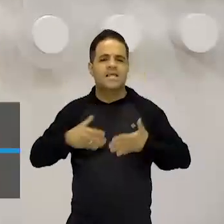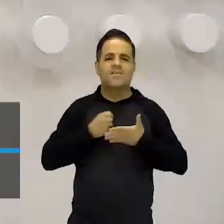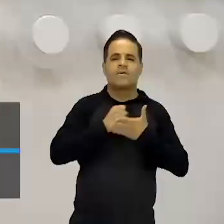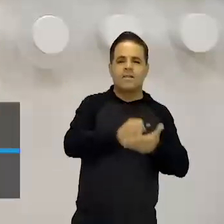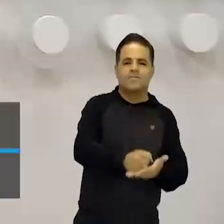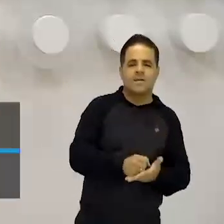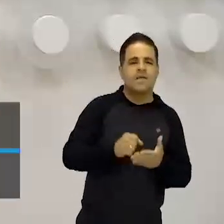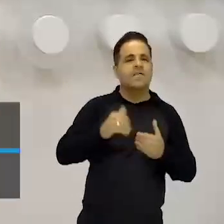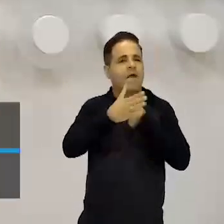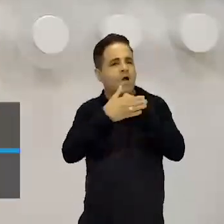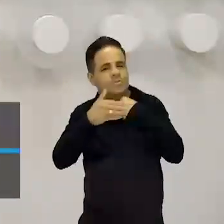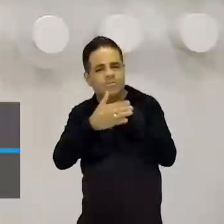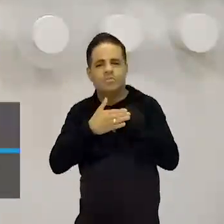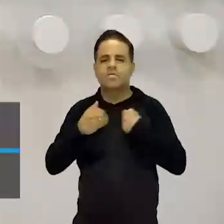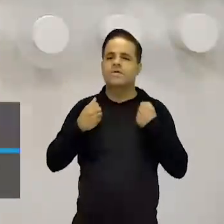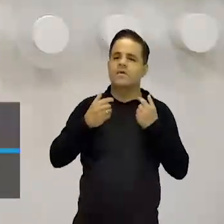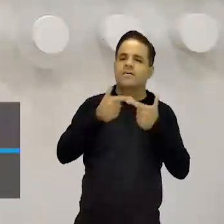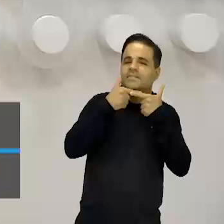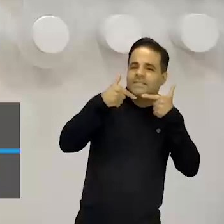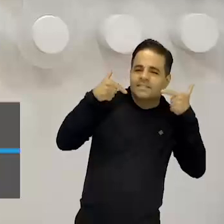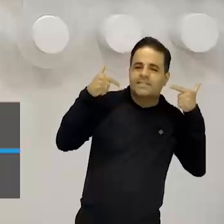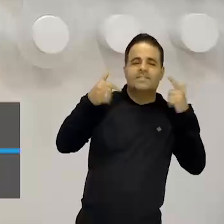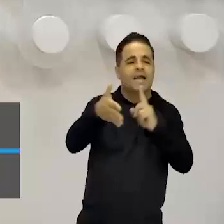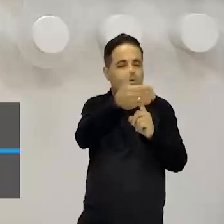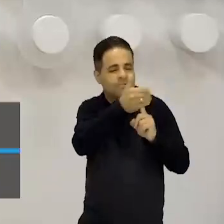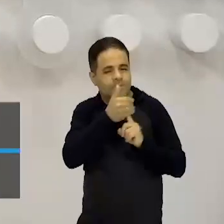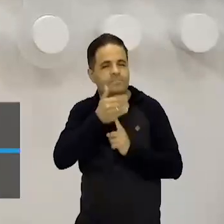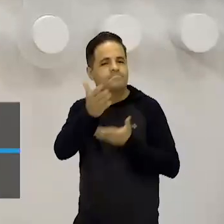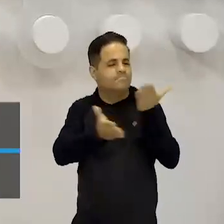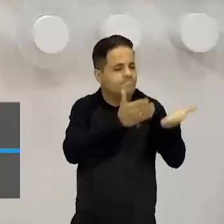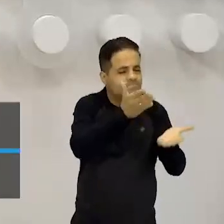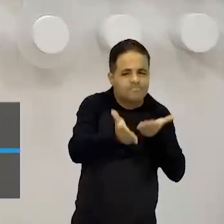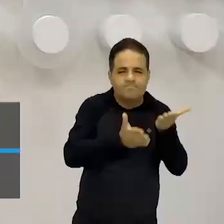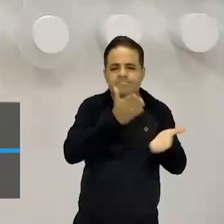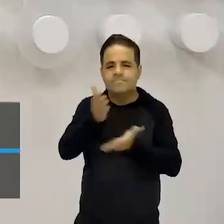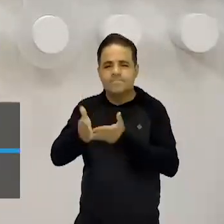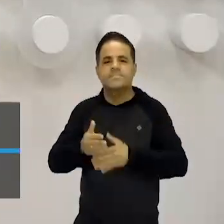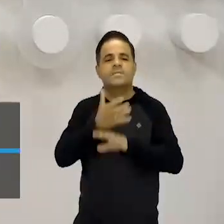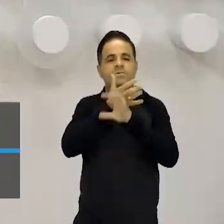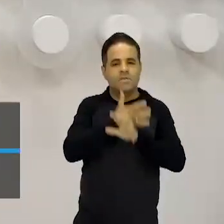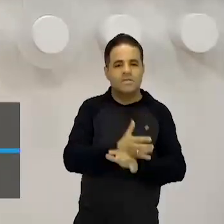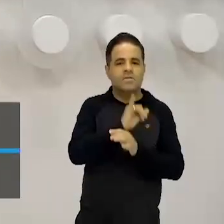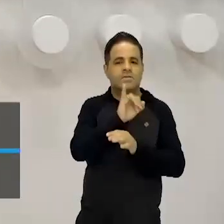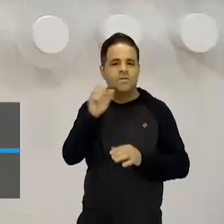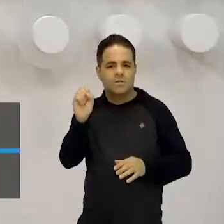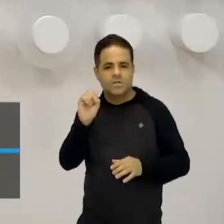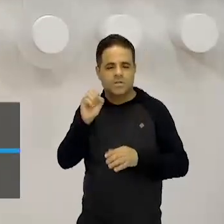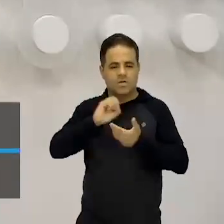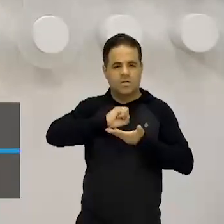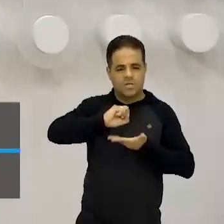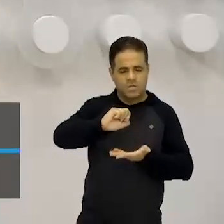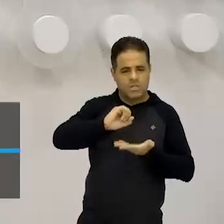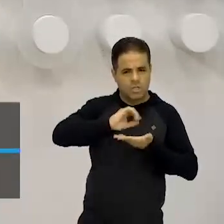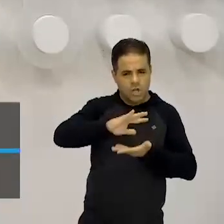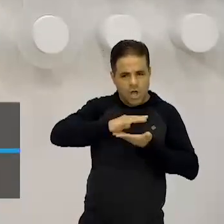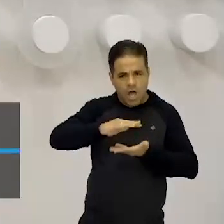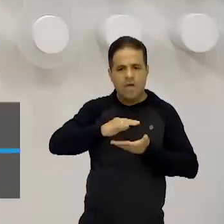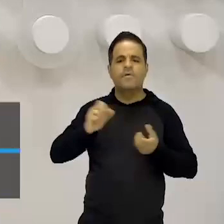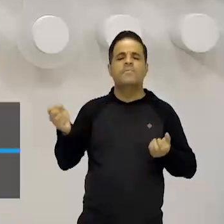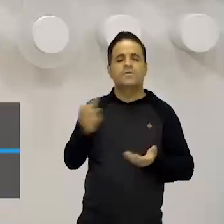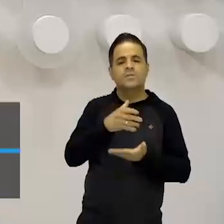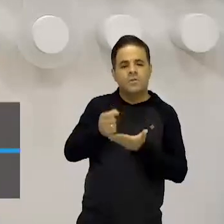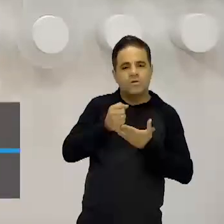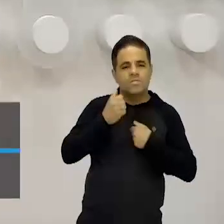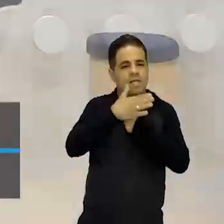levar aconchego, eu quero levar sorrisos. Então, a disciplina do Inova, do projeto de vida, ela me trouxe